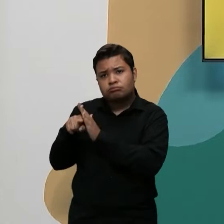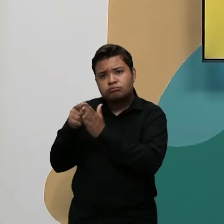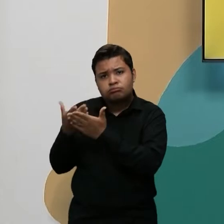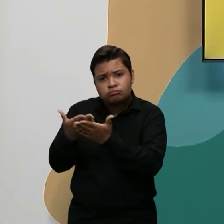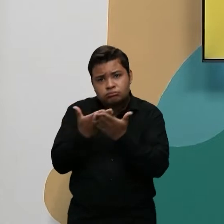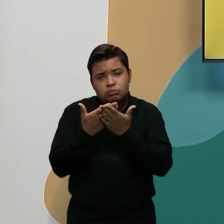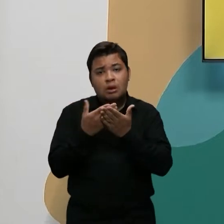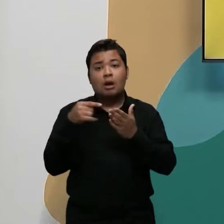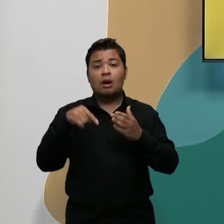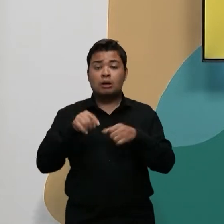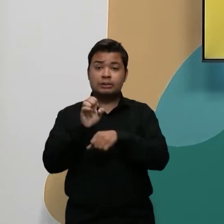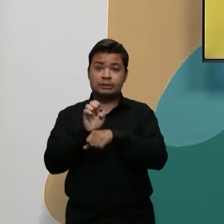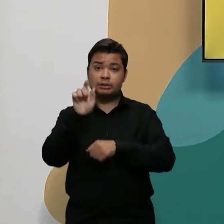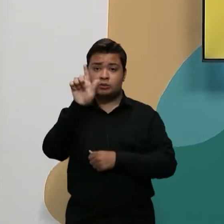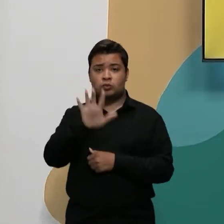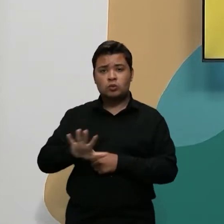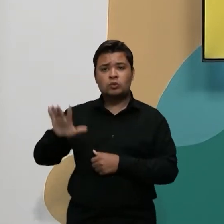Goiás,